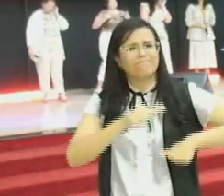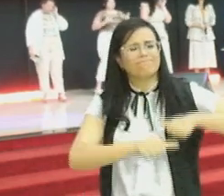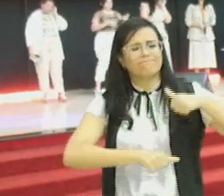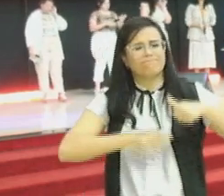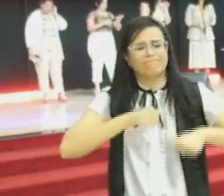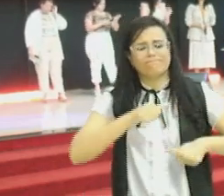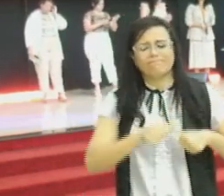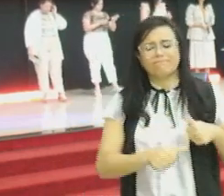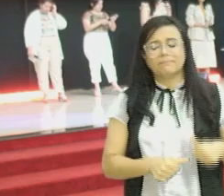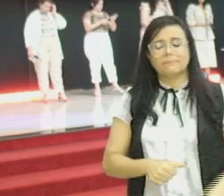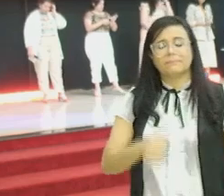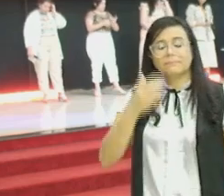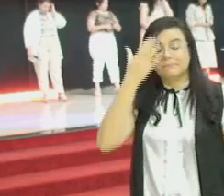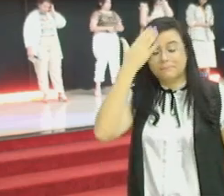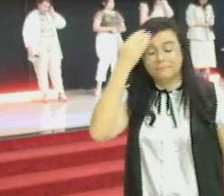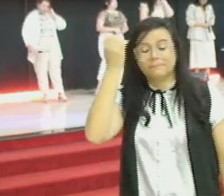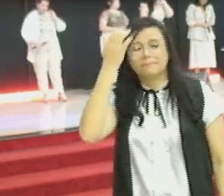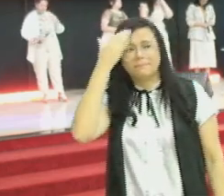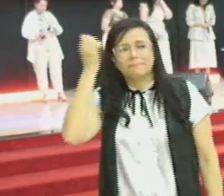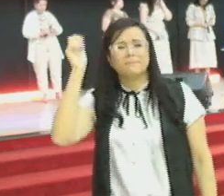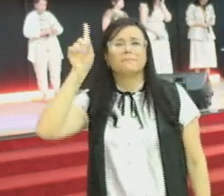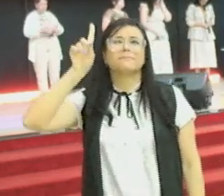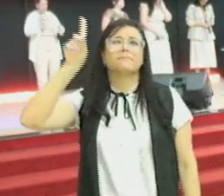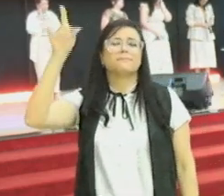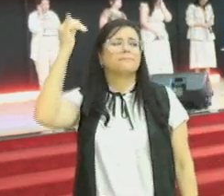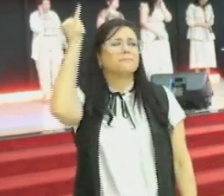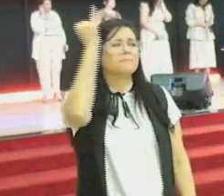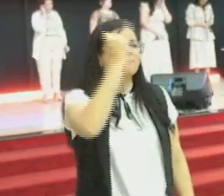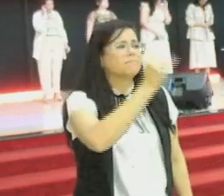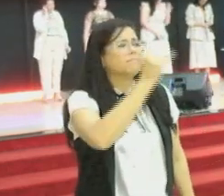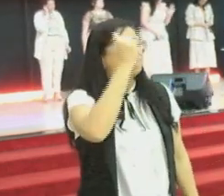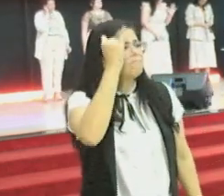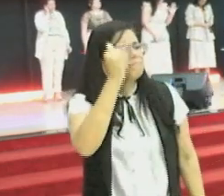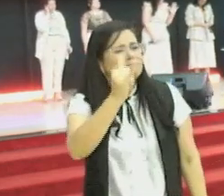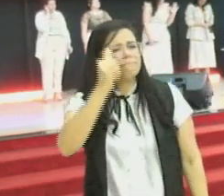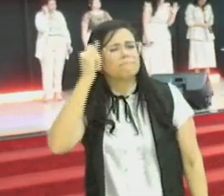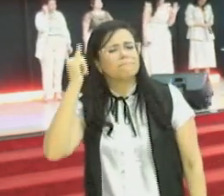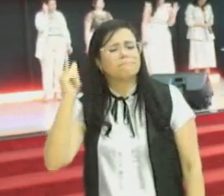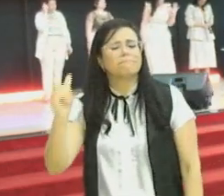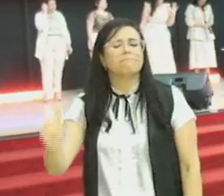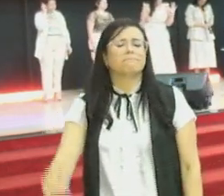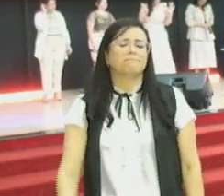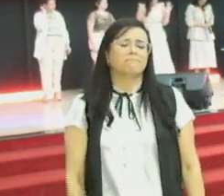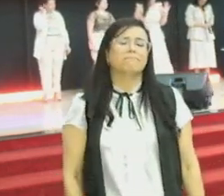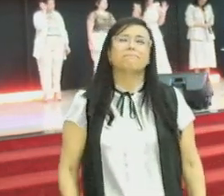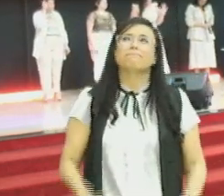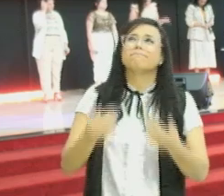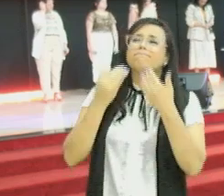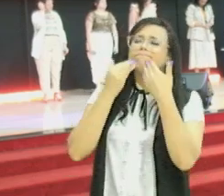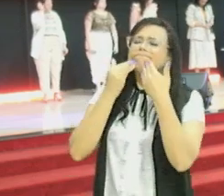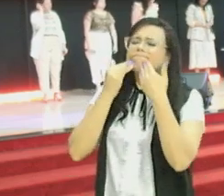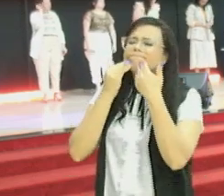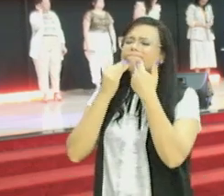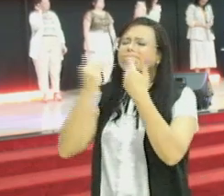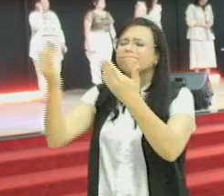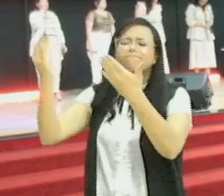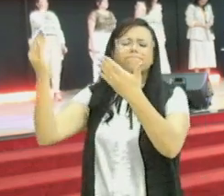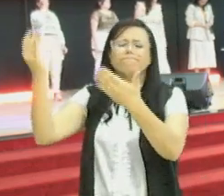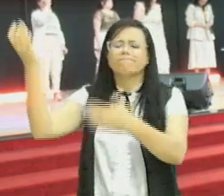Senhor está falando com pessoas aqui. Por isso eu te peço, Espírito